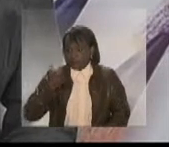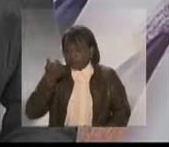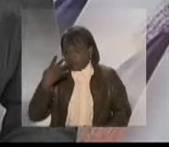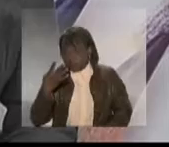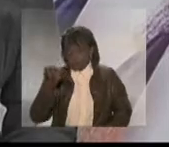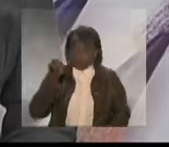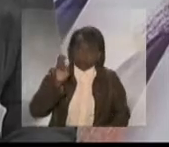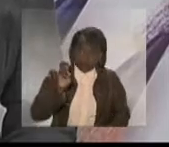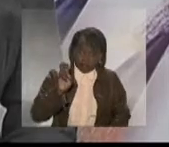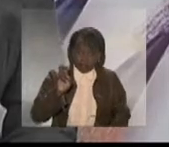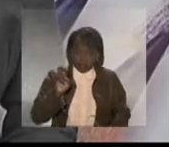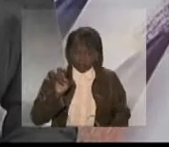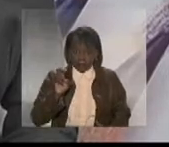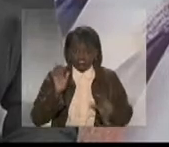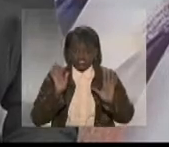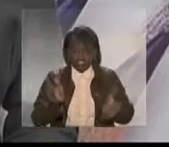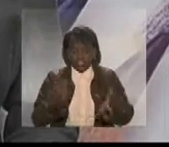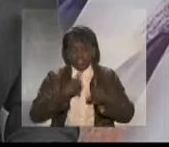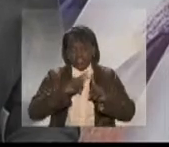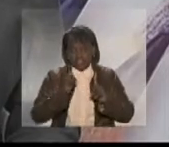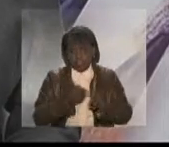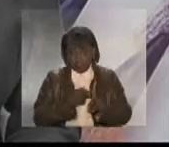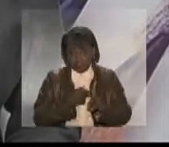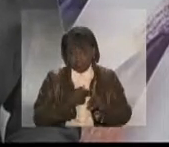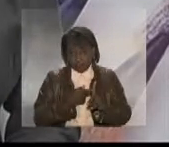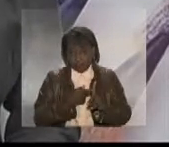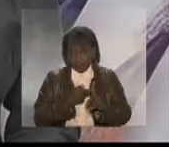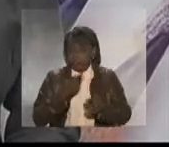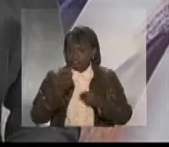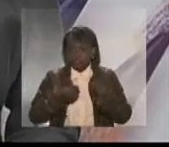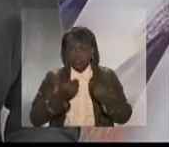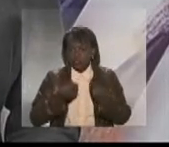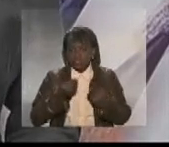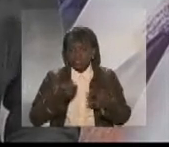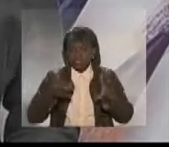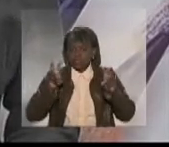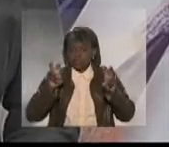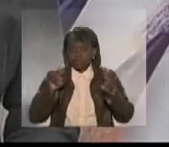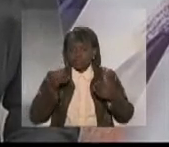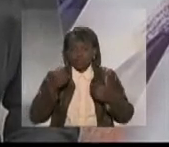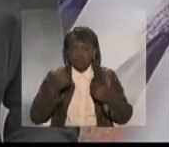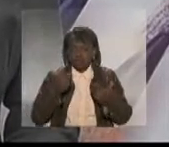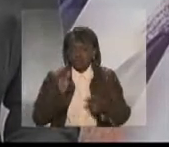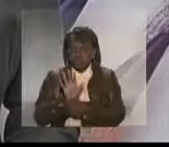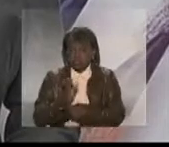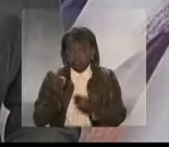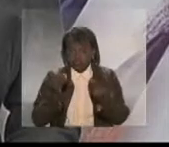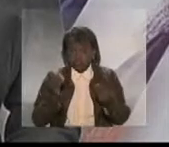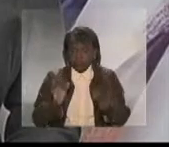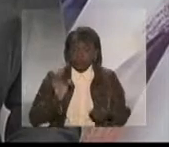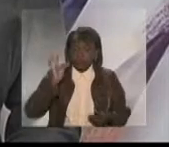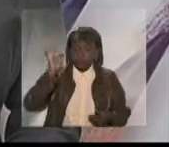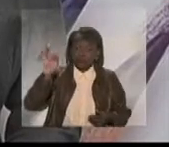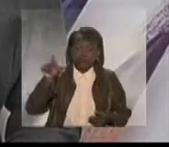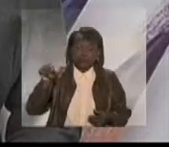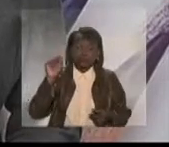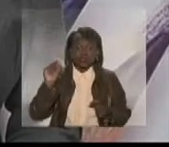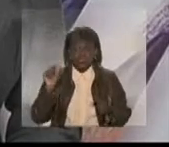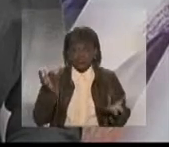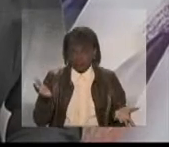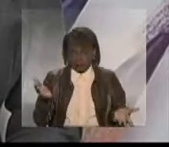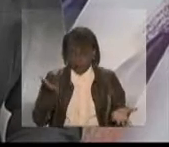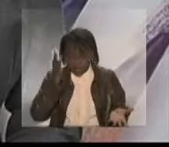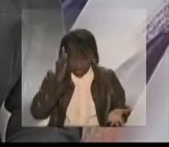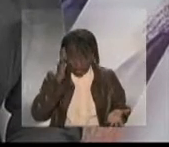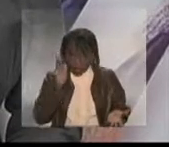têm 14, 15 anos de idade e já estão grávidas. Como lidar com esse assunto? Qual o futuro as